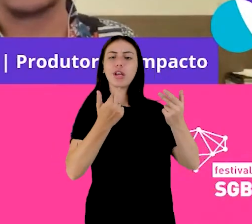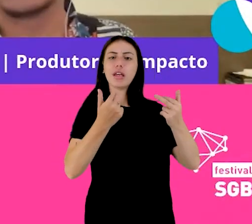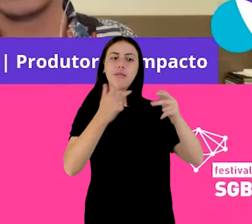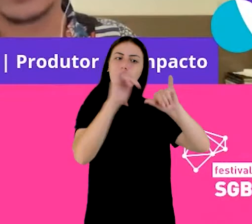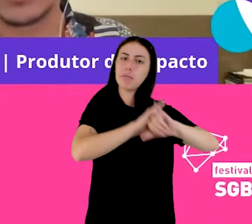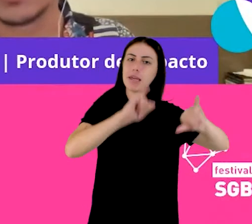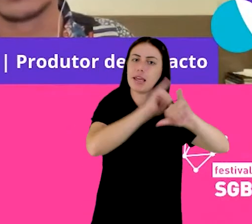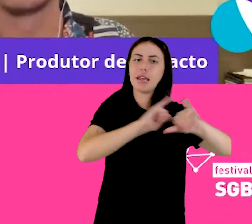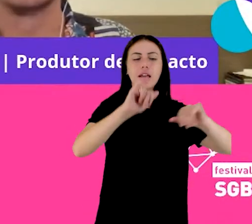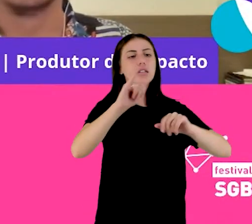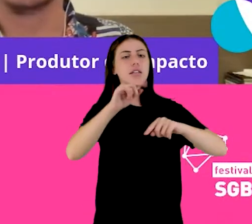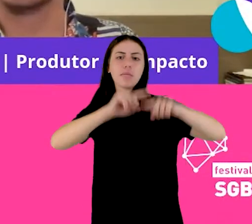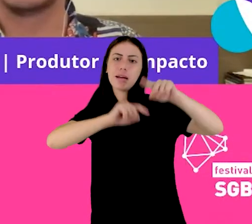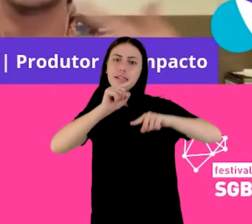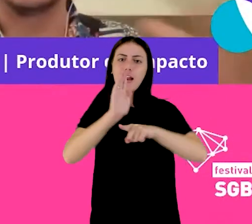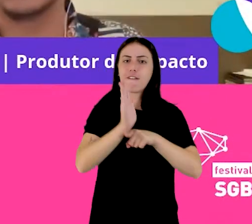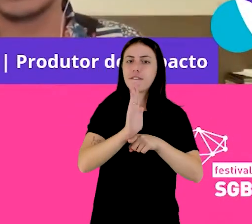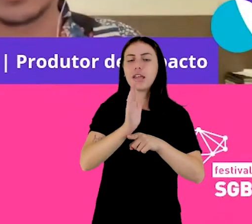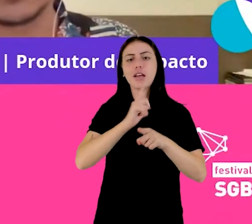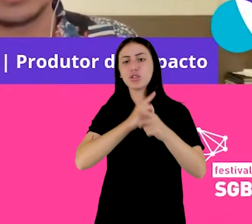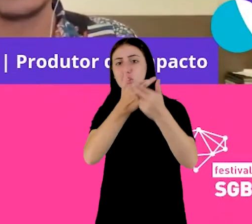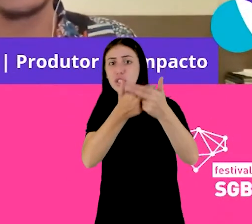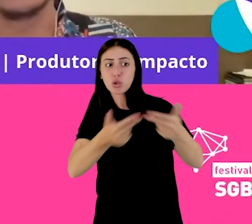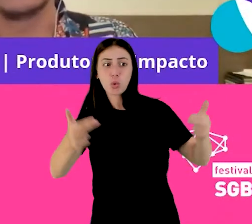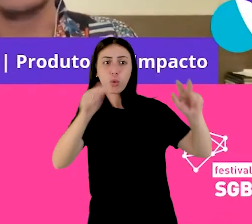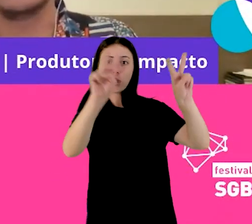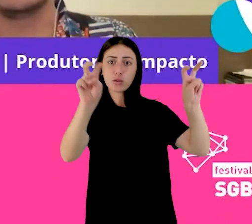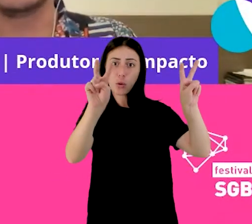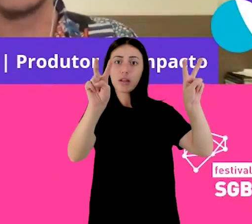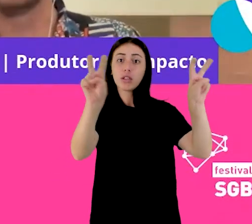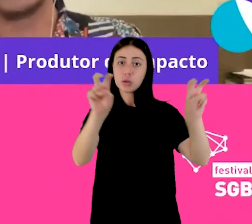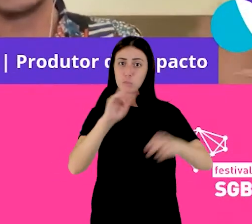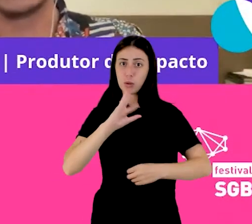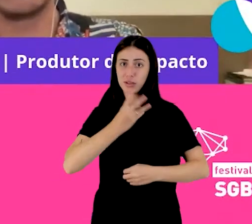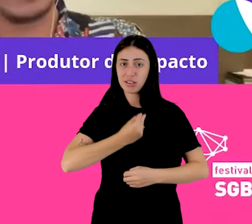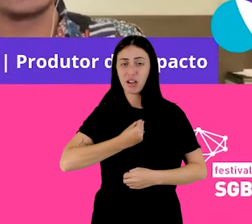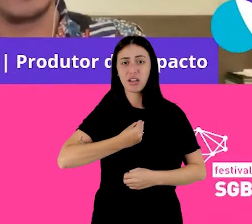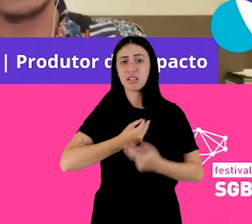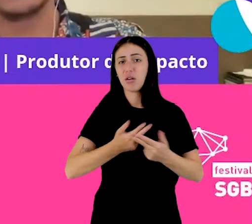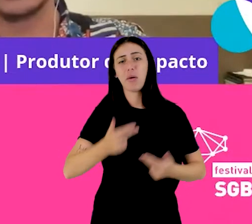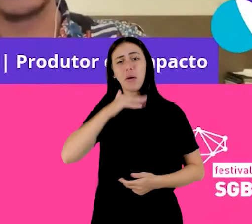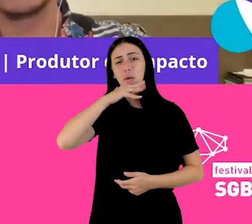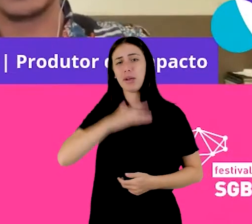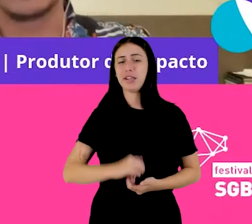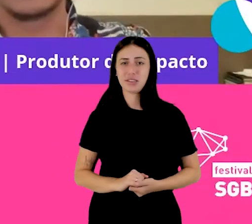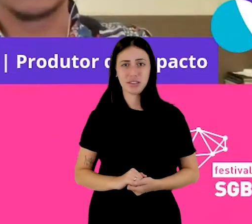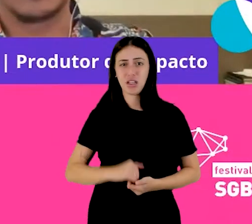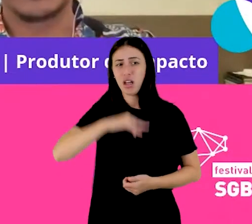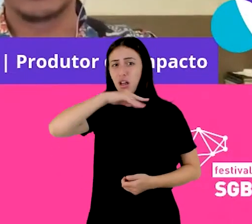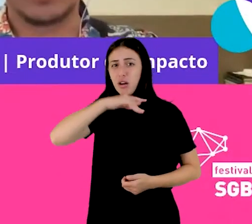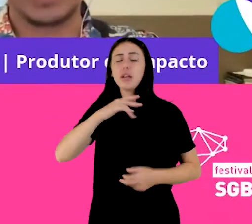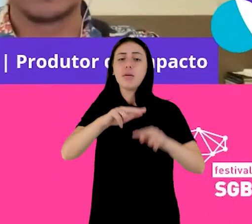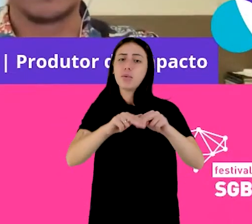expectativa de vida ser de 35 anos, da quantidade de assassinatos que acontecem. E a gente foi pesquisando mais também, e a gente chegou em números alarmantes